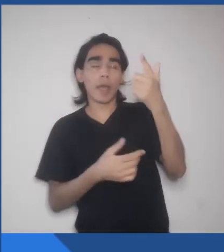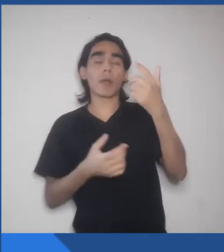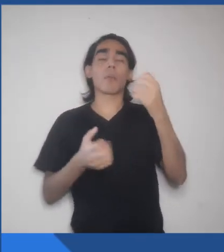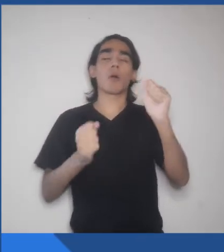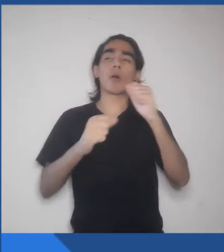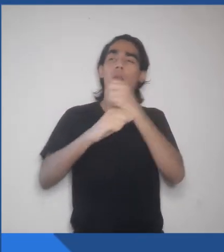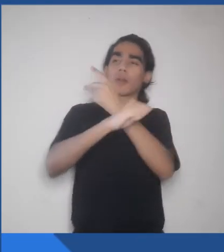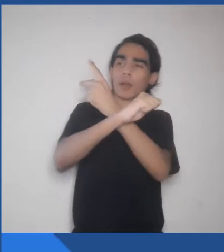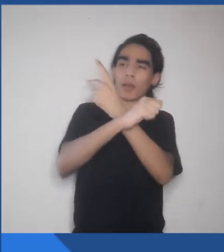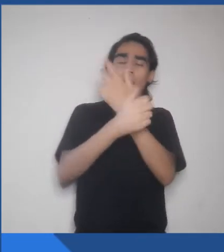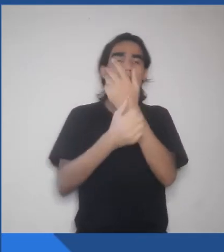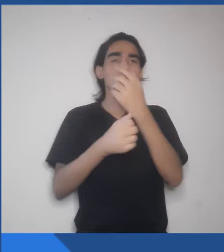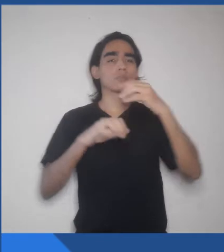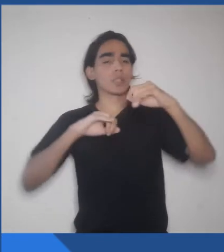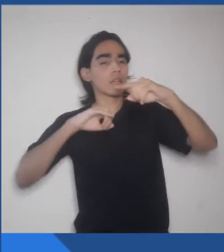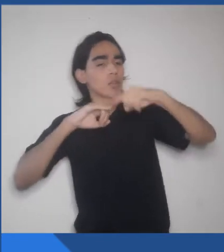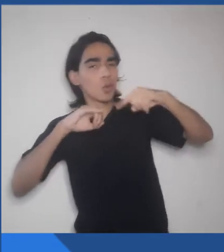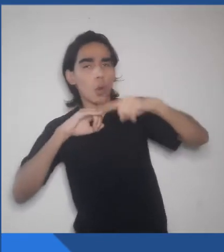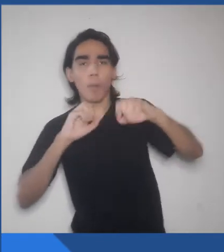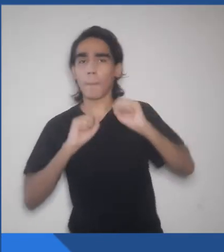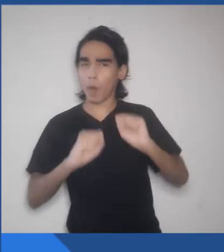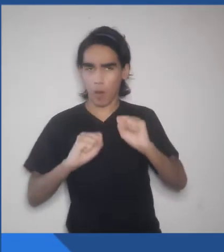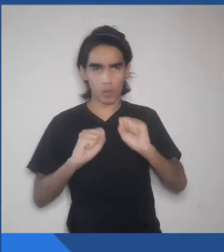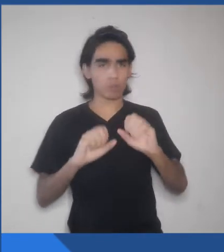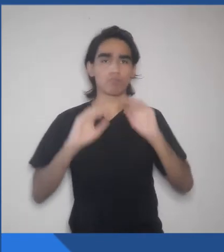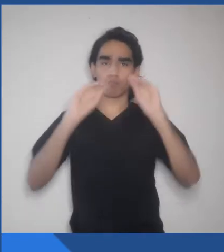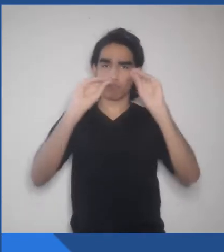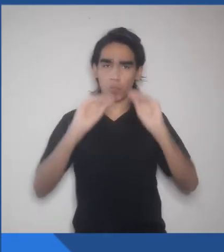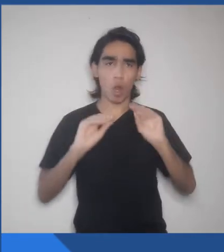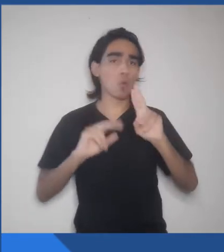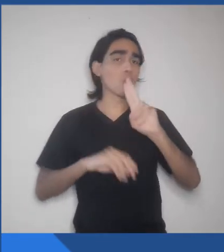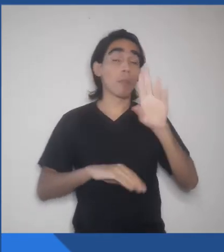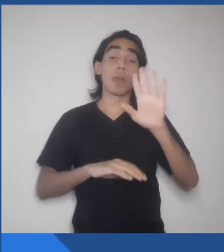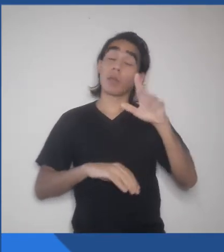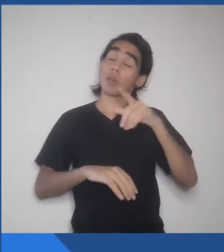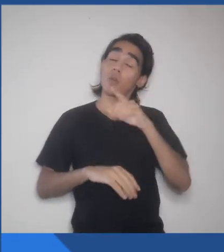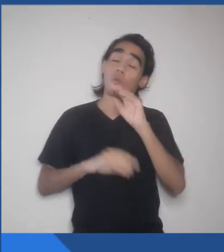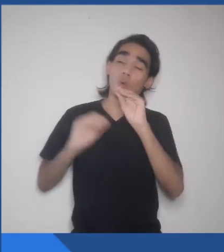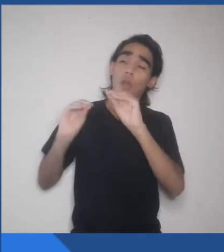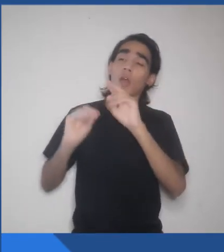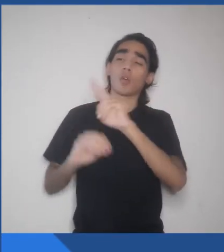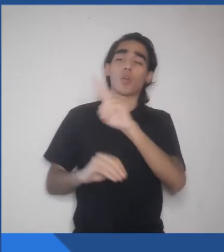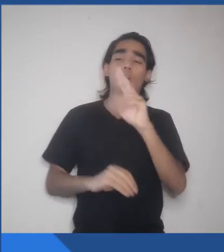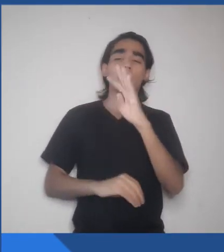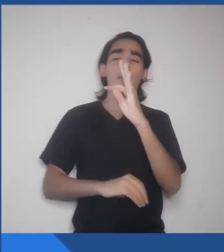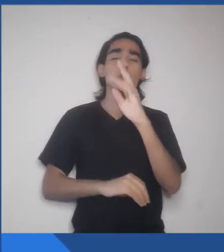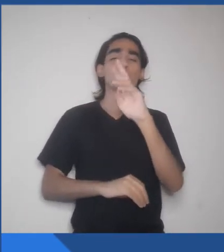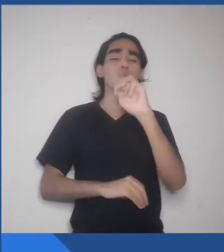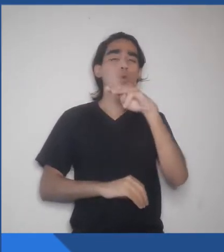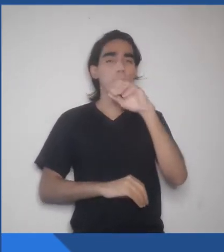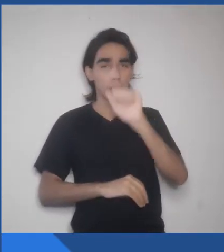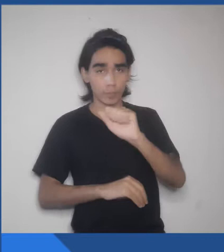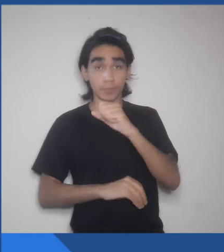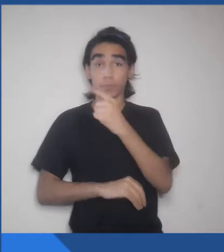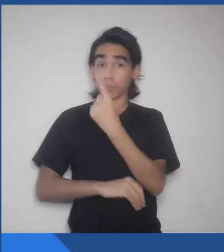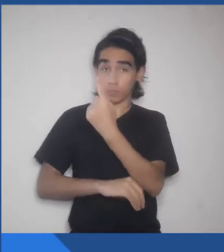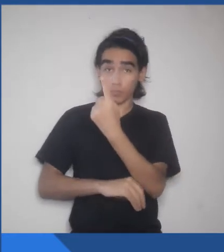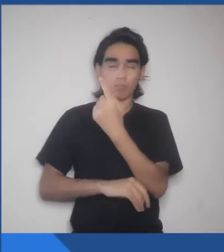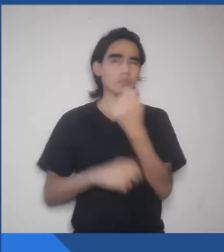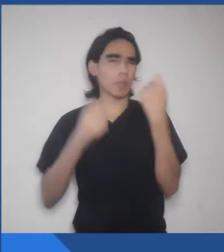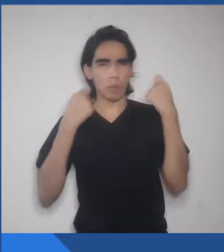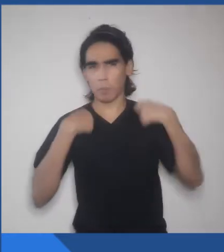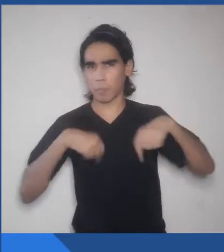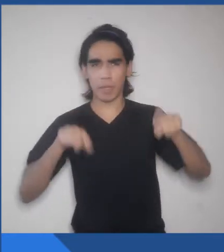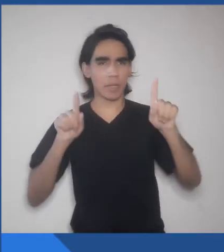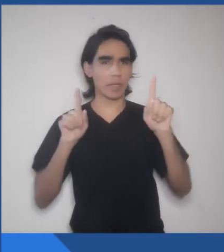Polo Aparecida, Polo Inhumas e assim por diante. Aqui eu vou dar o nome de turma mesmo. Turma 1,